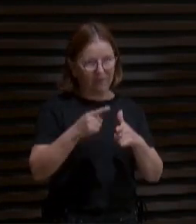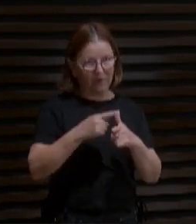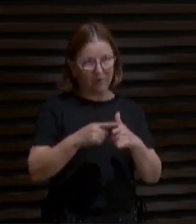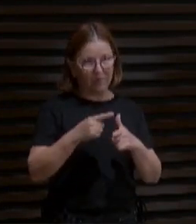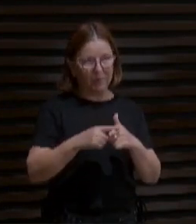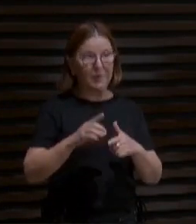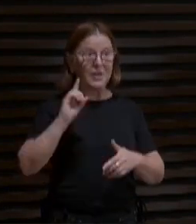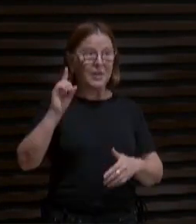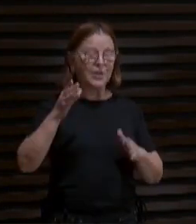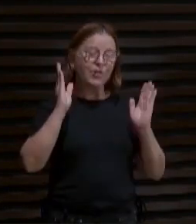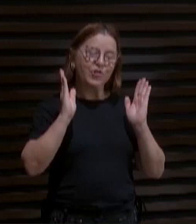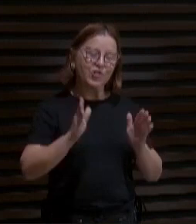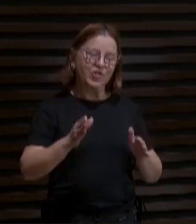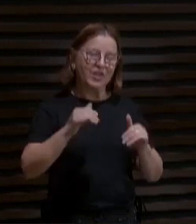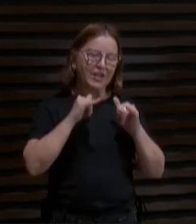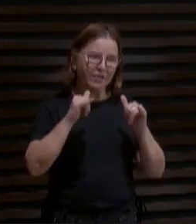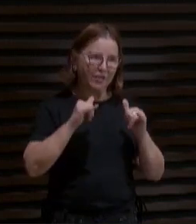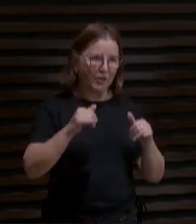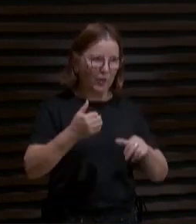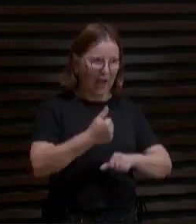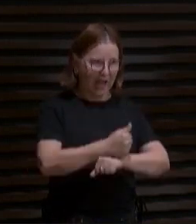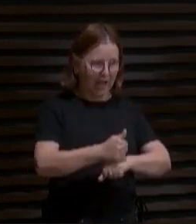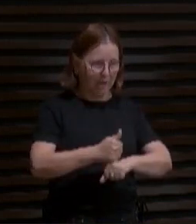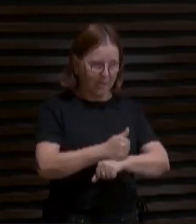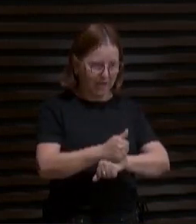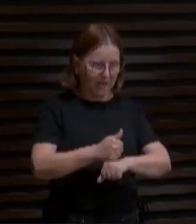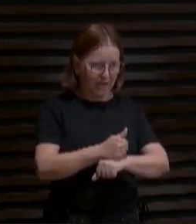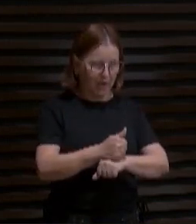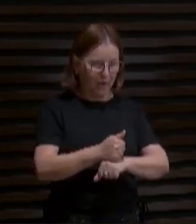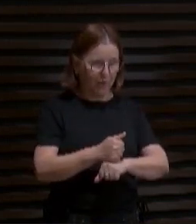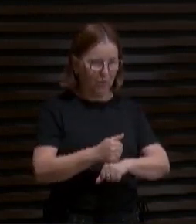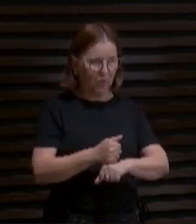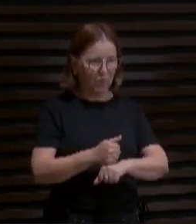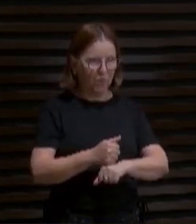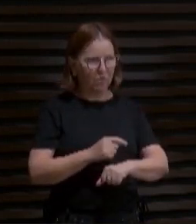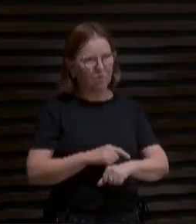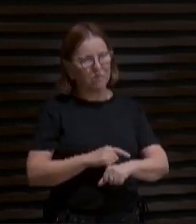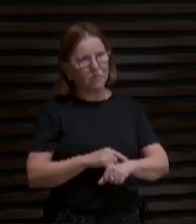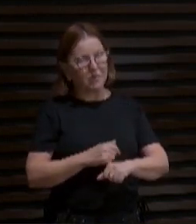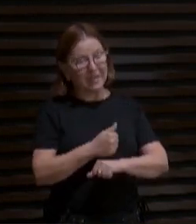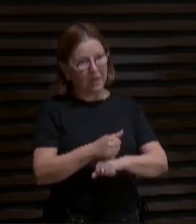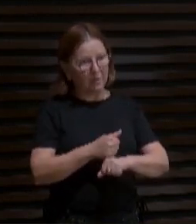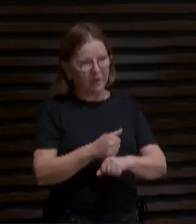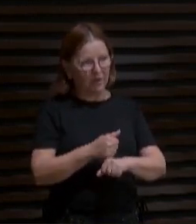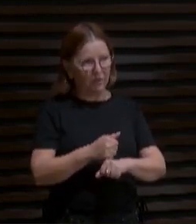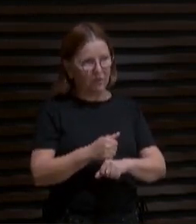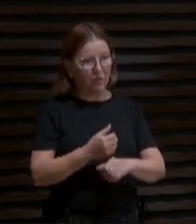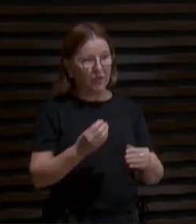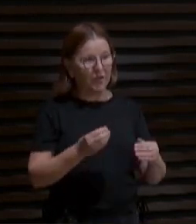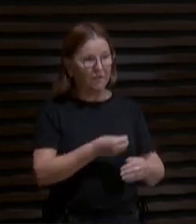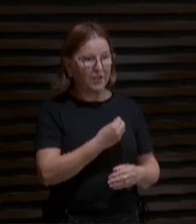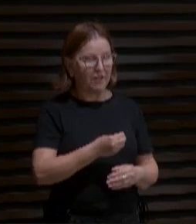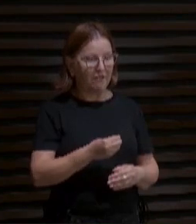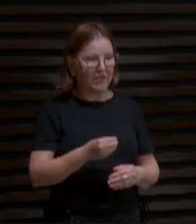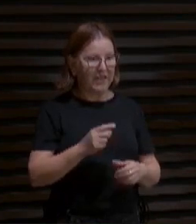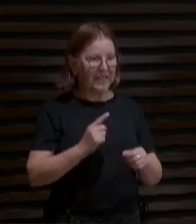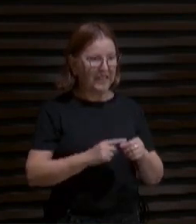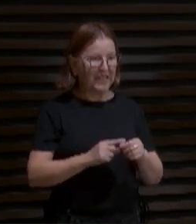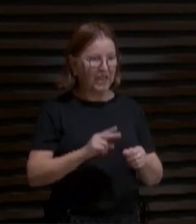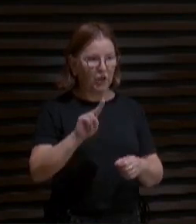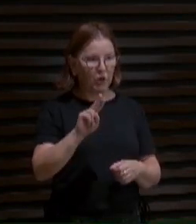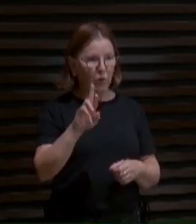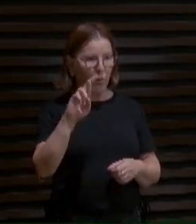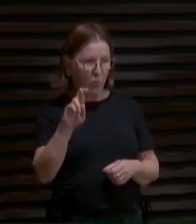Deus havia dito a Abraão, quando ele morava lá em Ur da Caldeia, ele